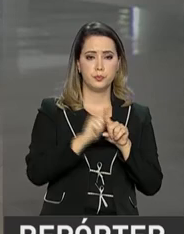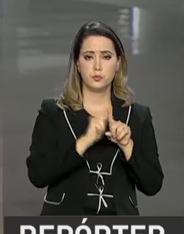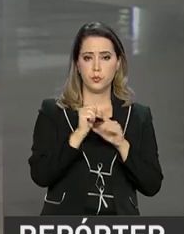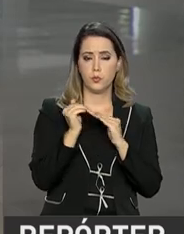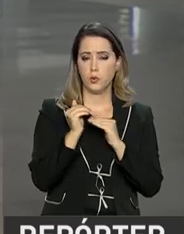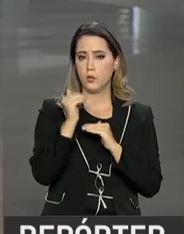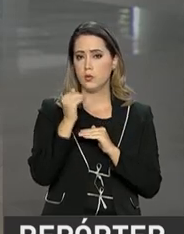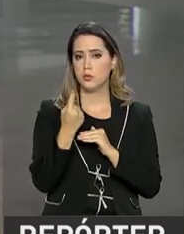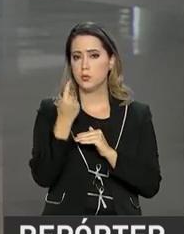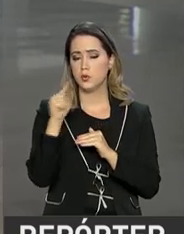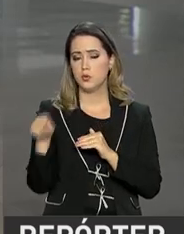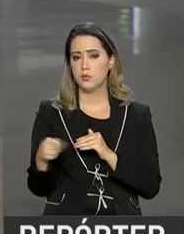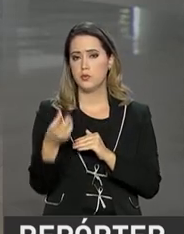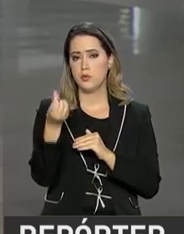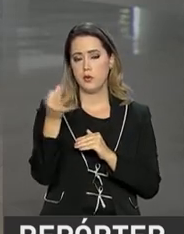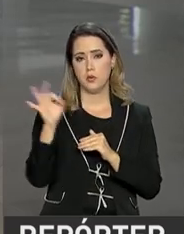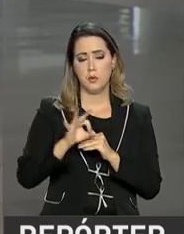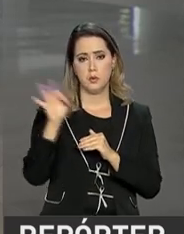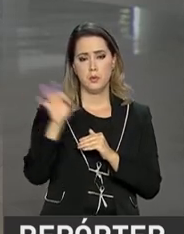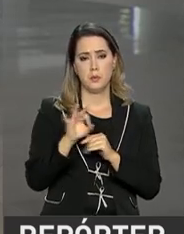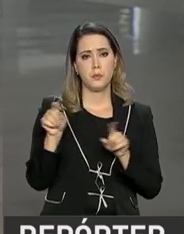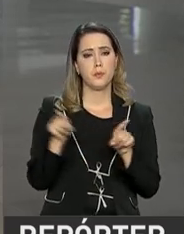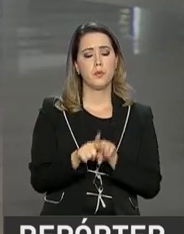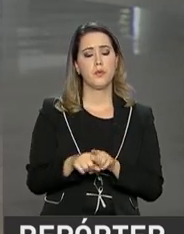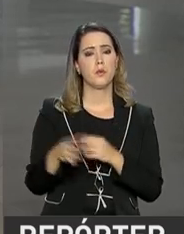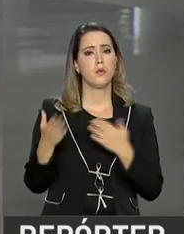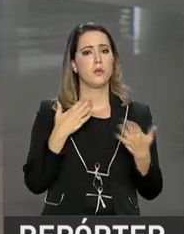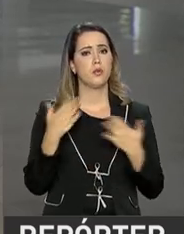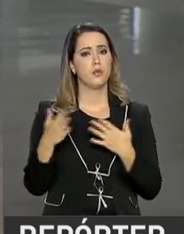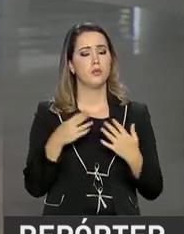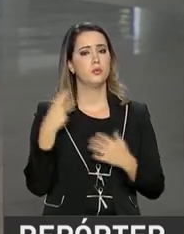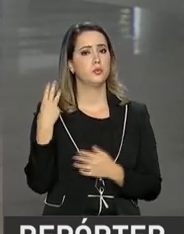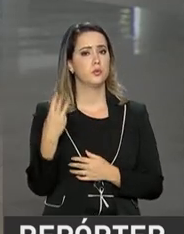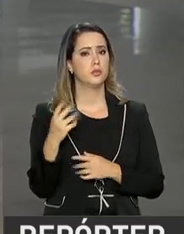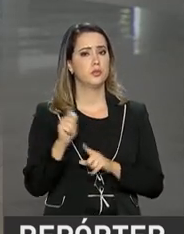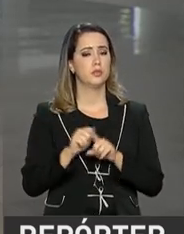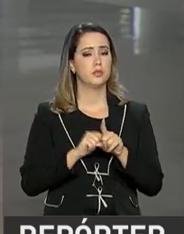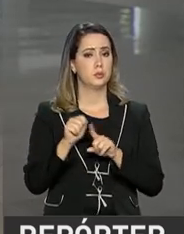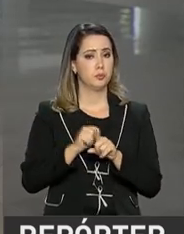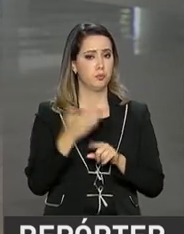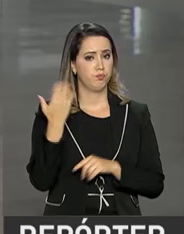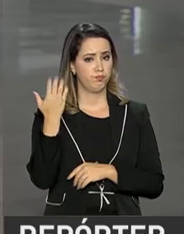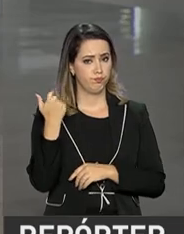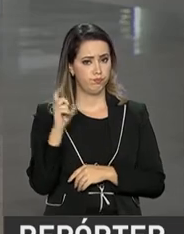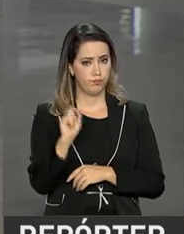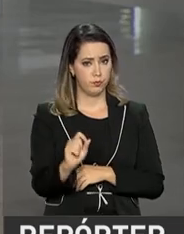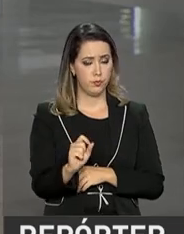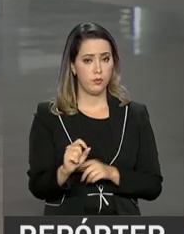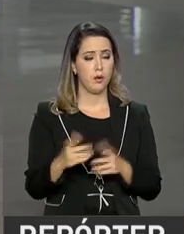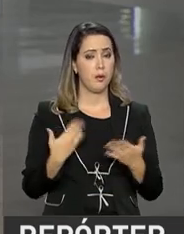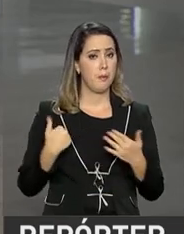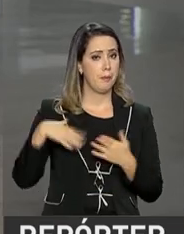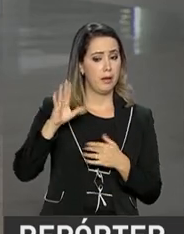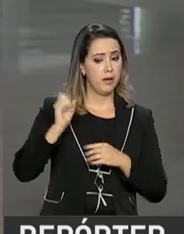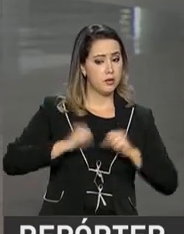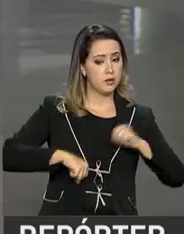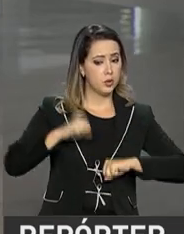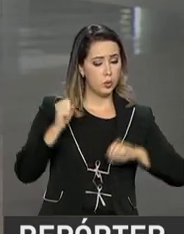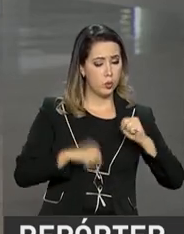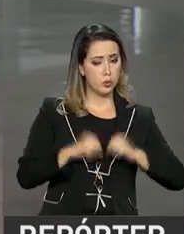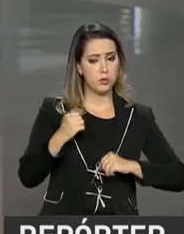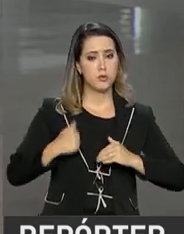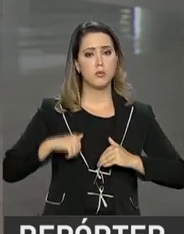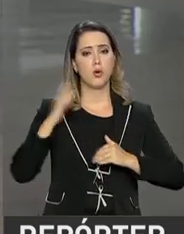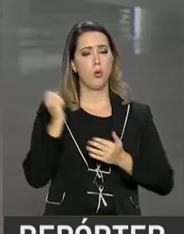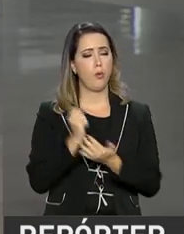isso não ocorria desde o terceiro trimestre de 2013 e quando mais máquinas e equipamentos